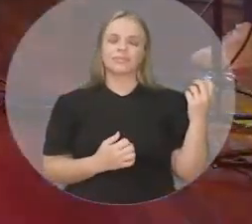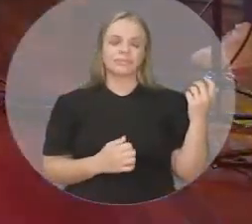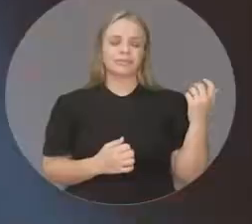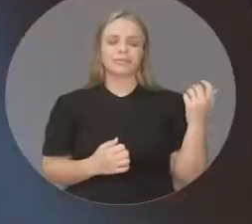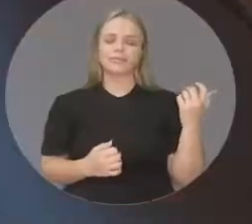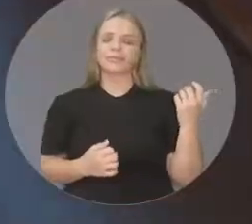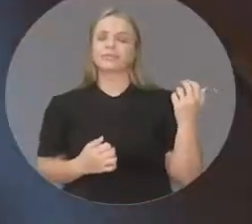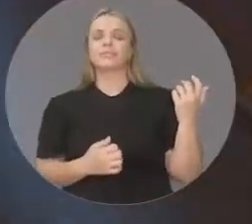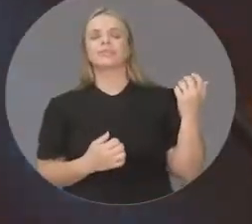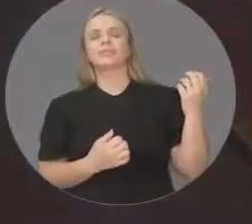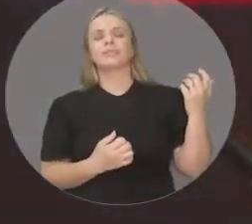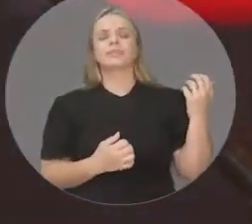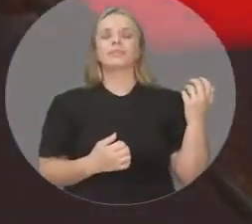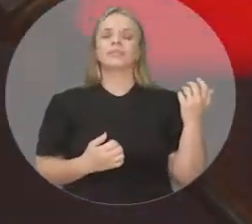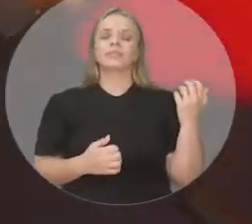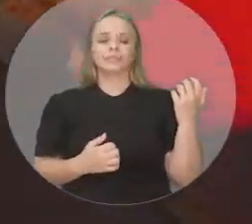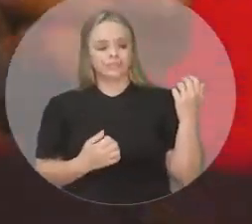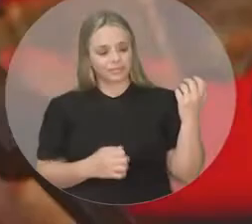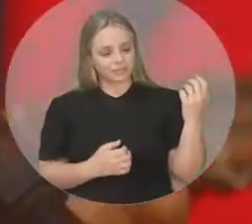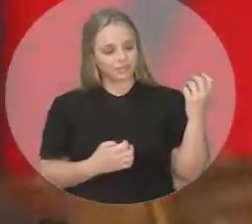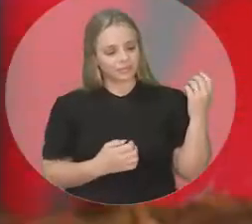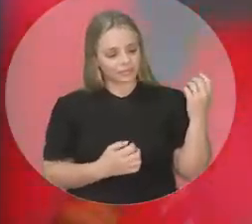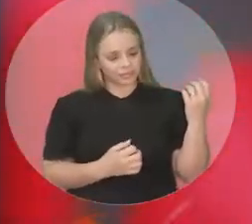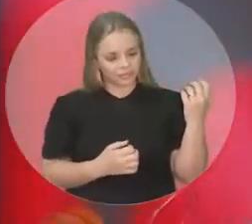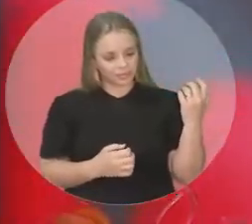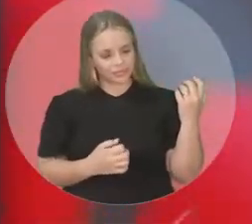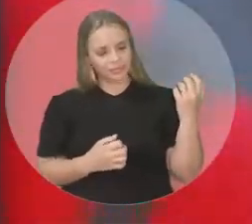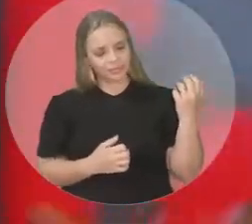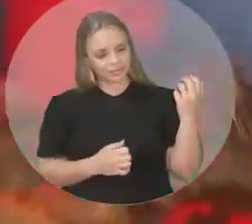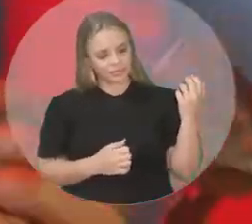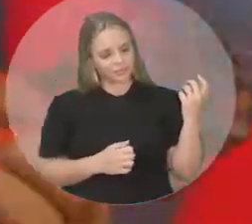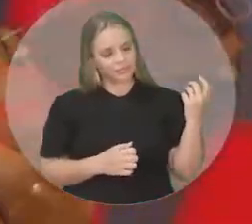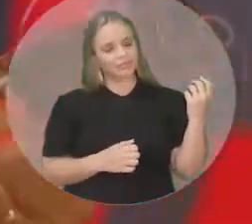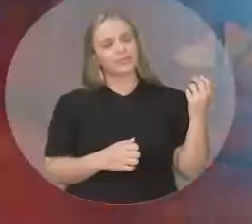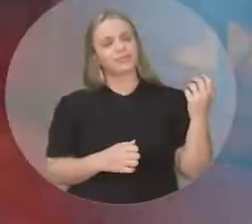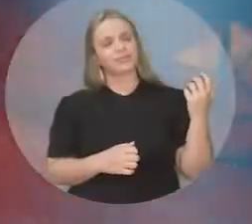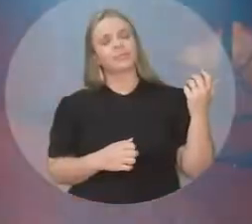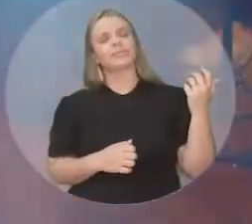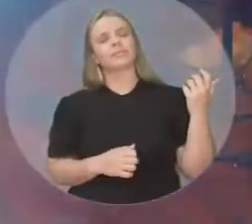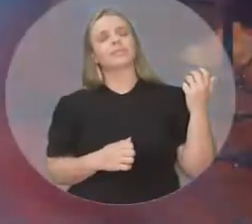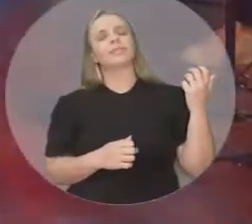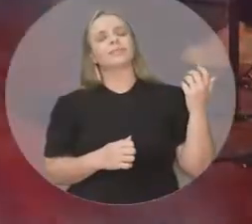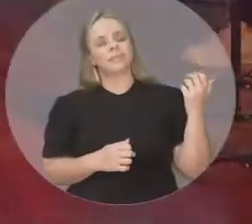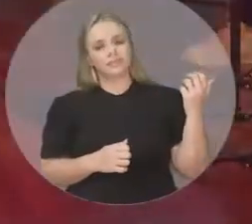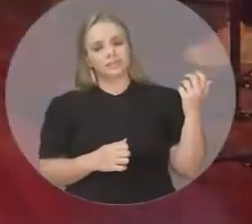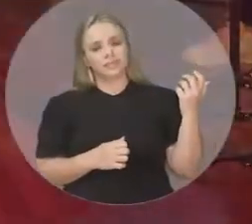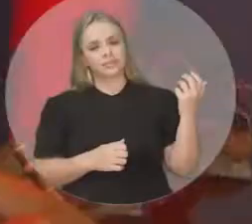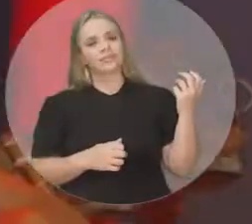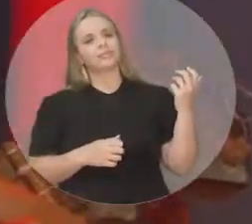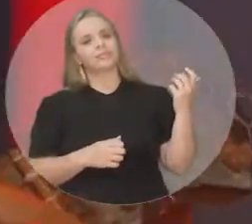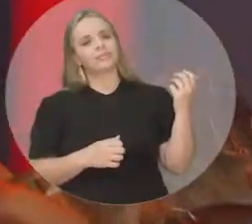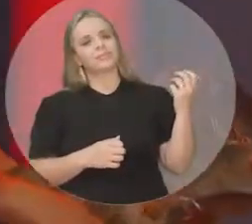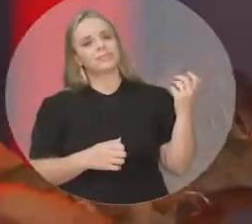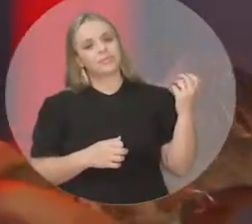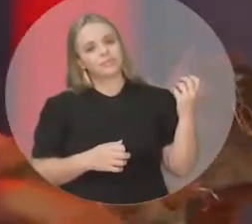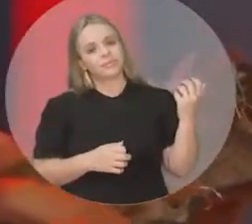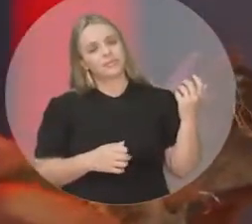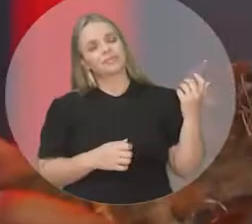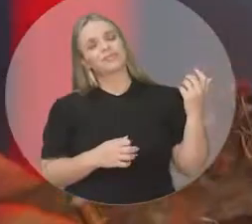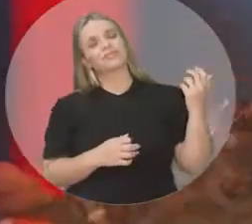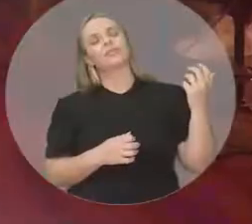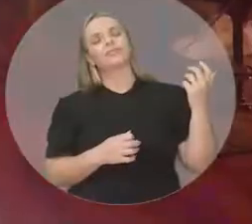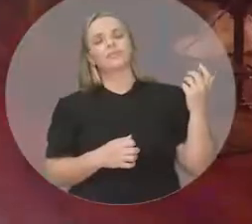A lua quando vem saindo bonita na montanha é uma solidão. Até parece uma coroa de